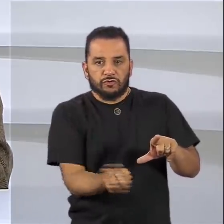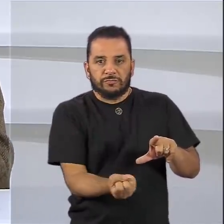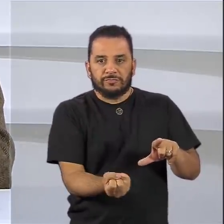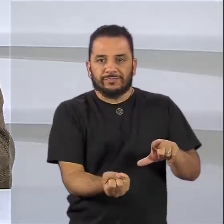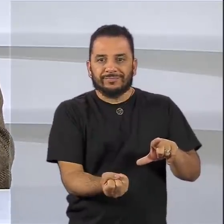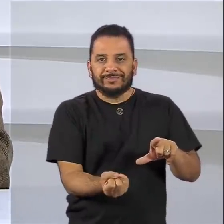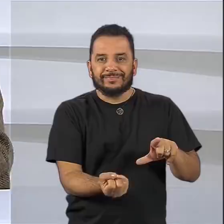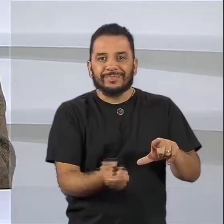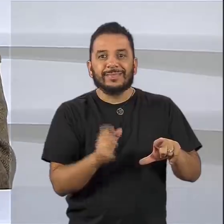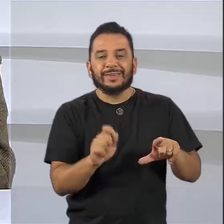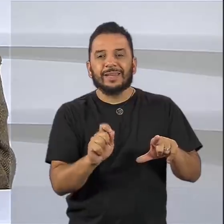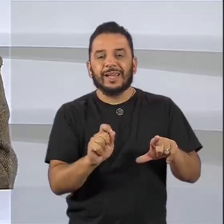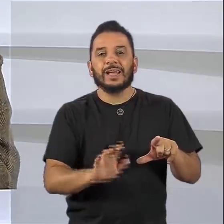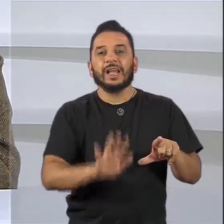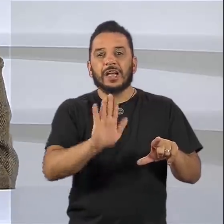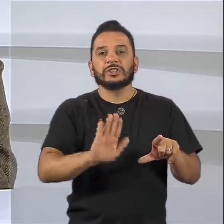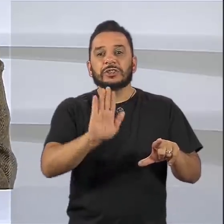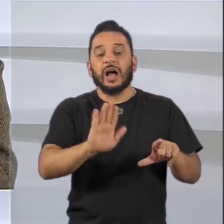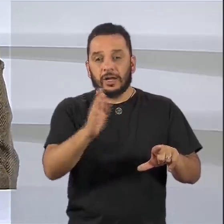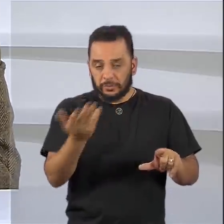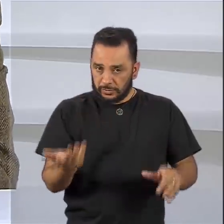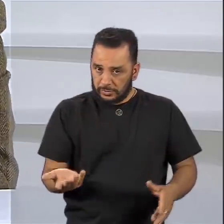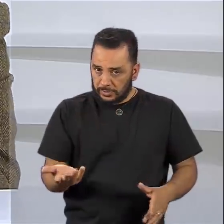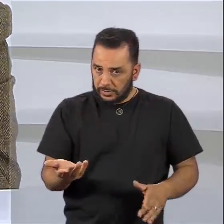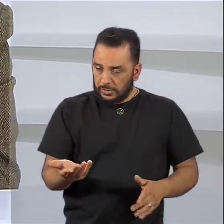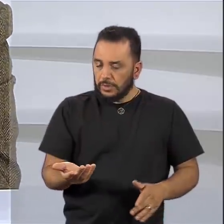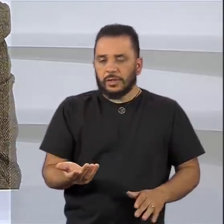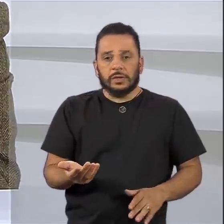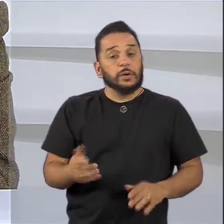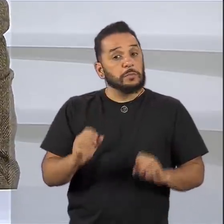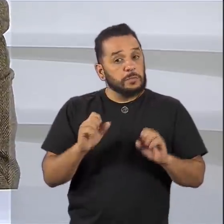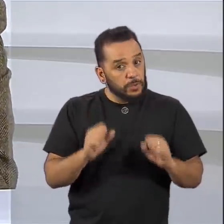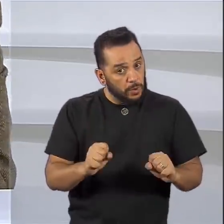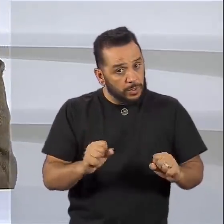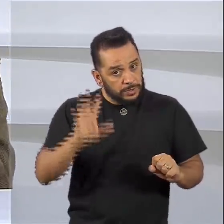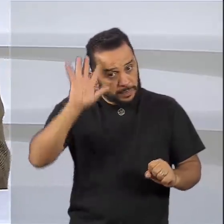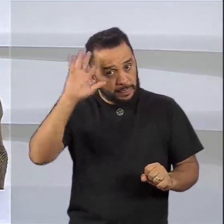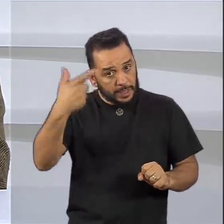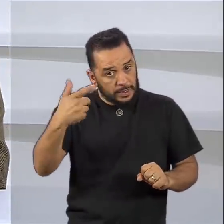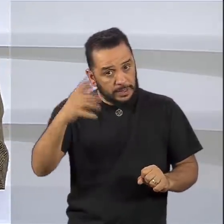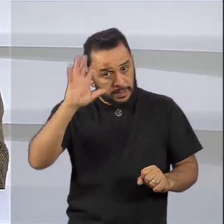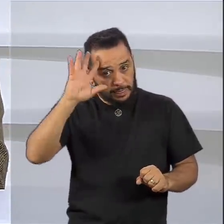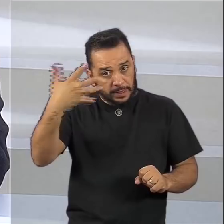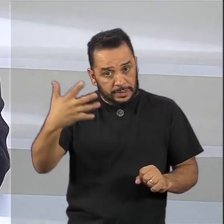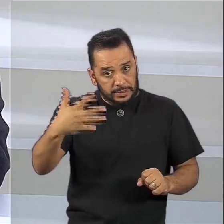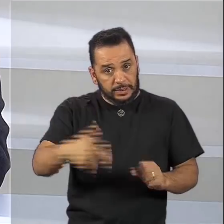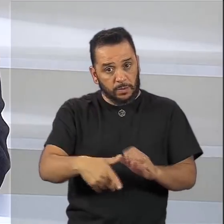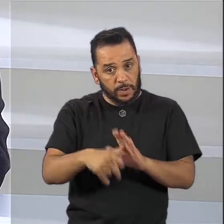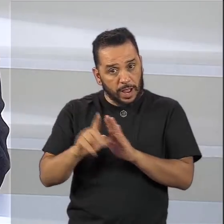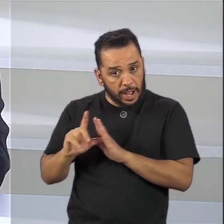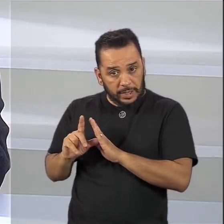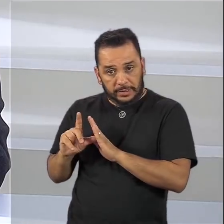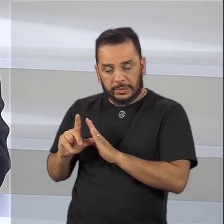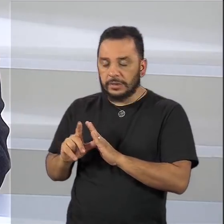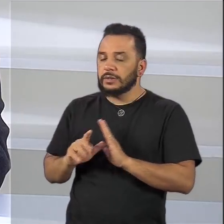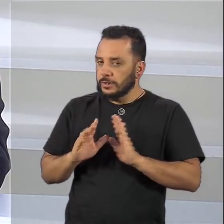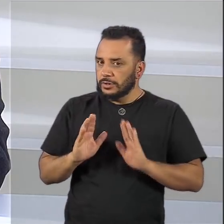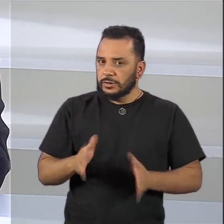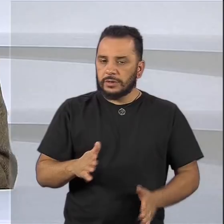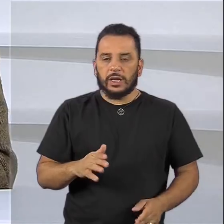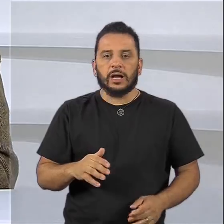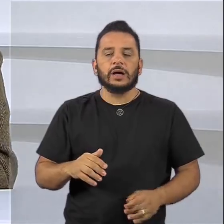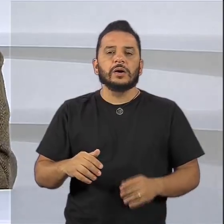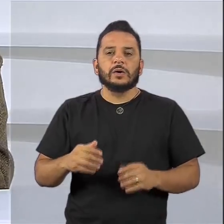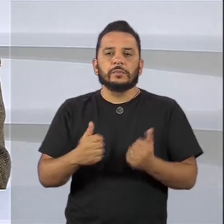né? Pode haver uma decisão antes disso, isso que você está falando, quer dizer, o ministro